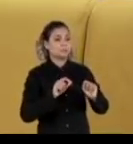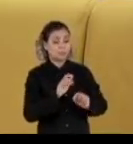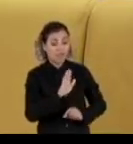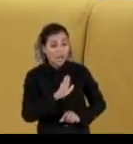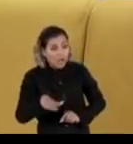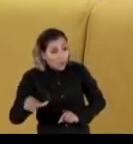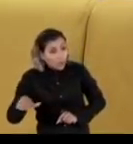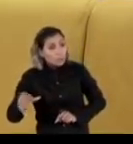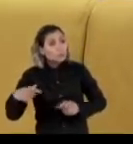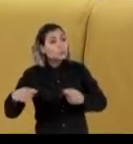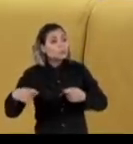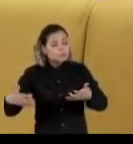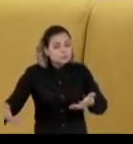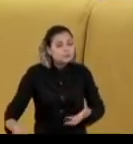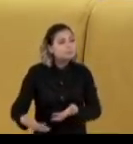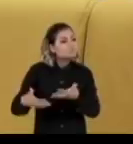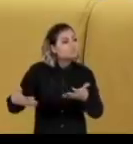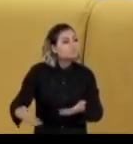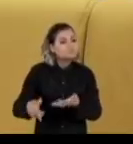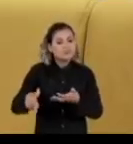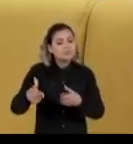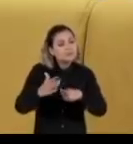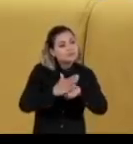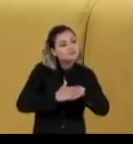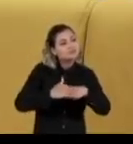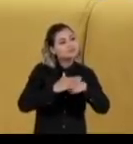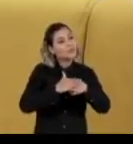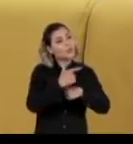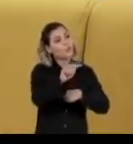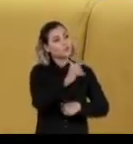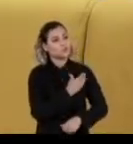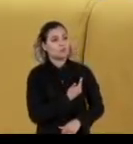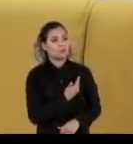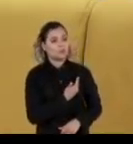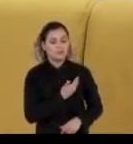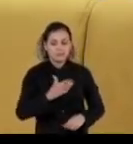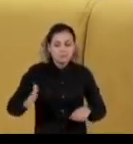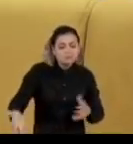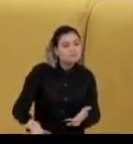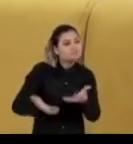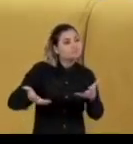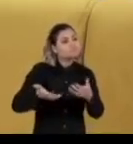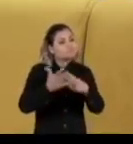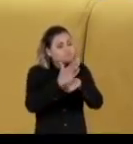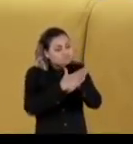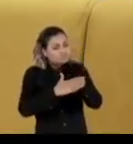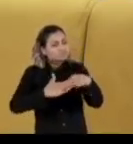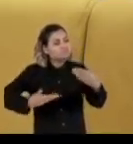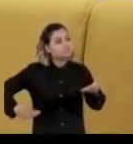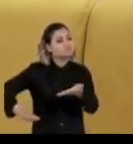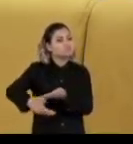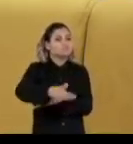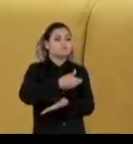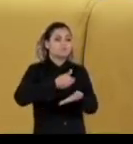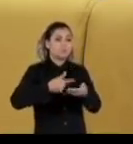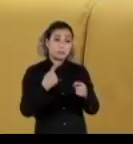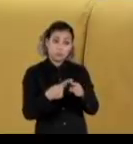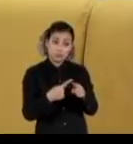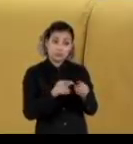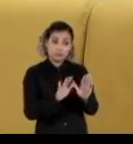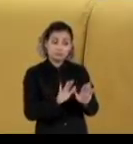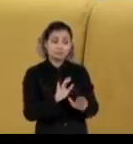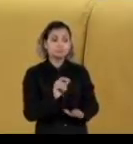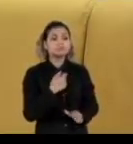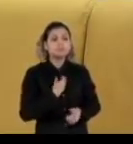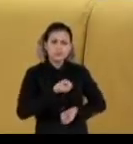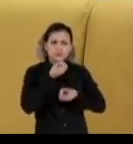alunos sejam formados para acolher, para também serem instrumentalizados, porque um